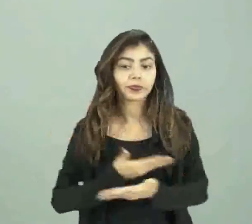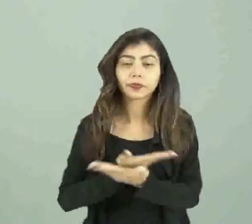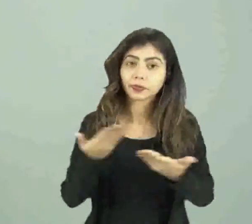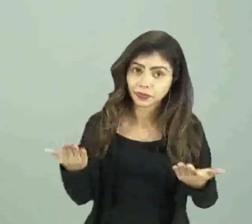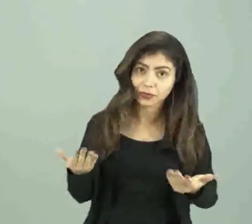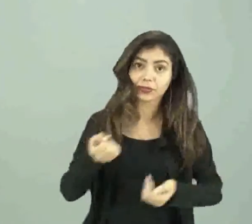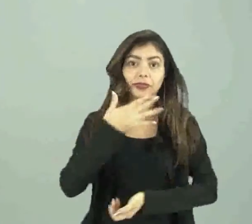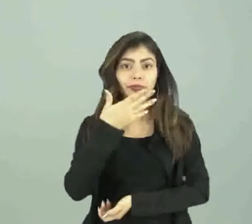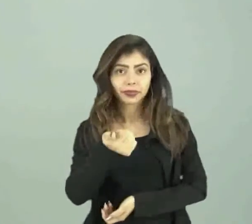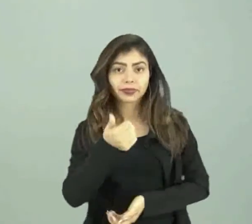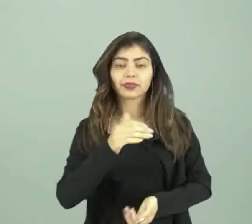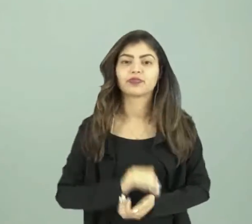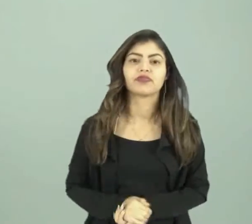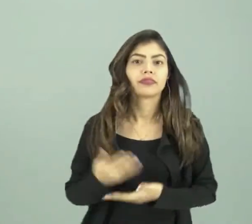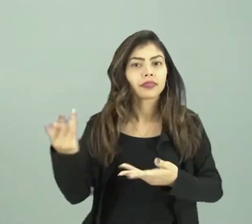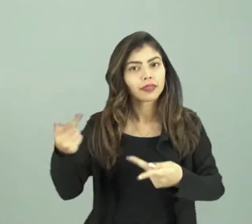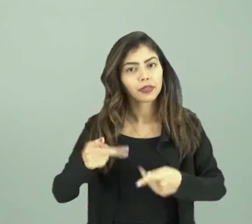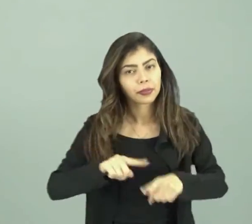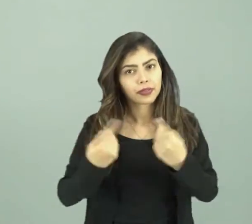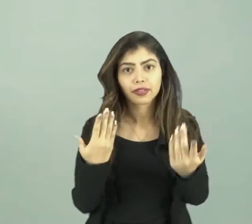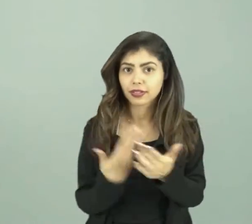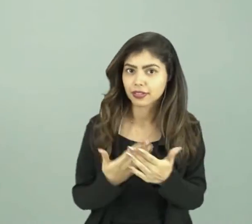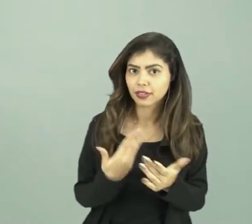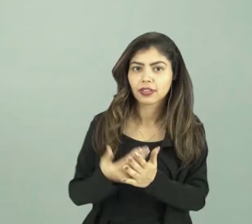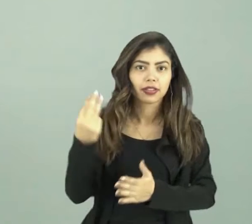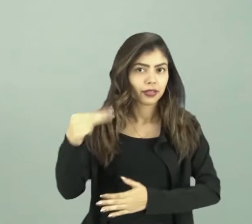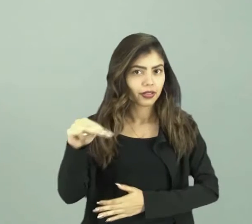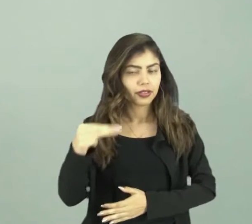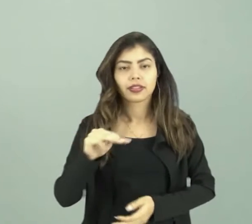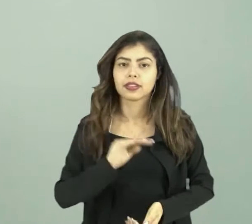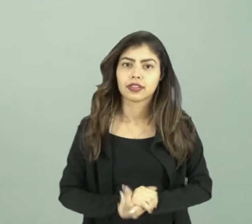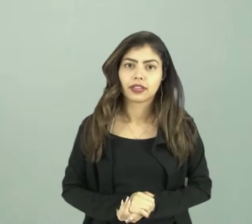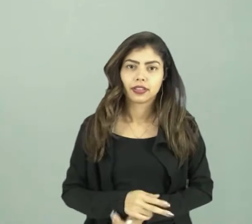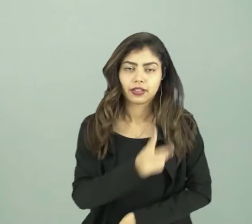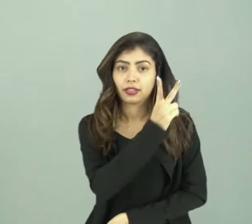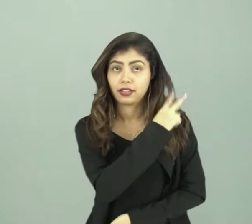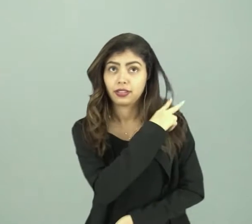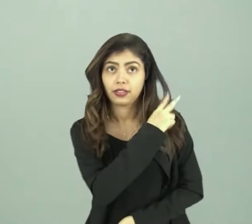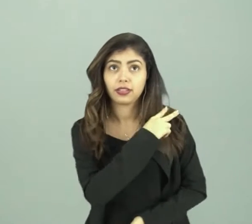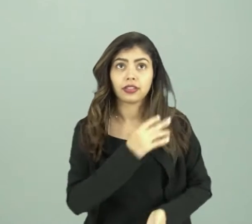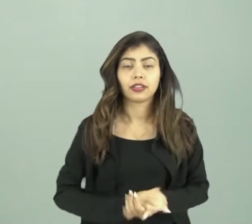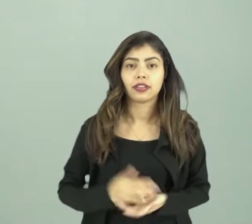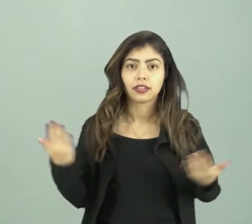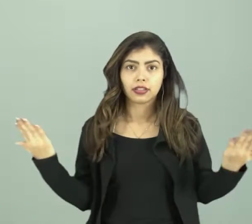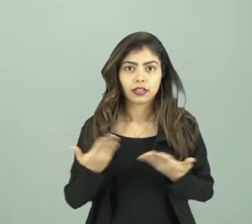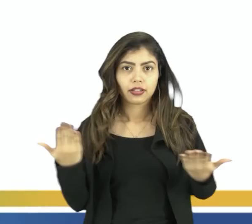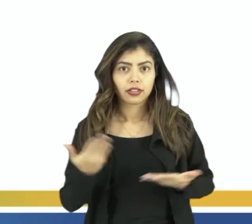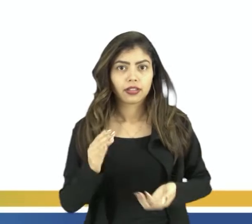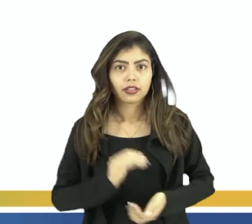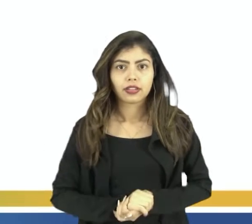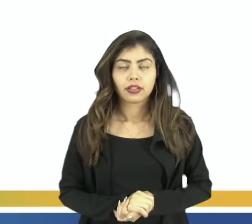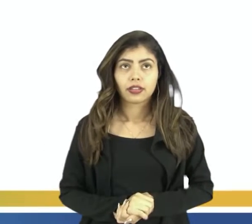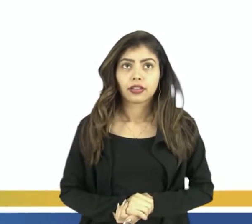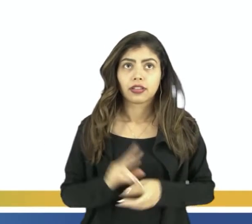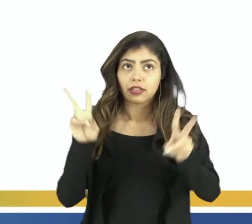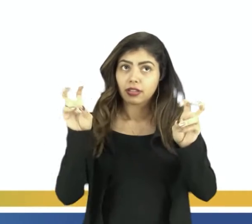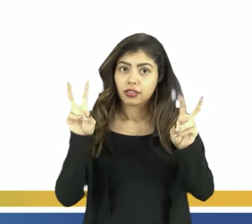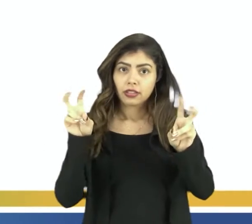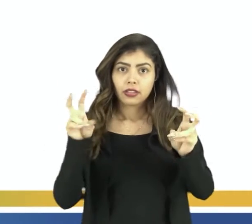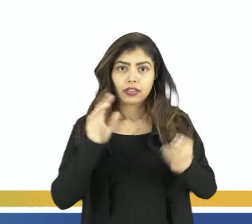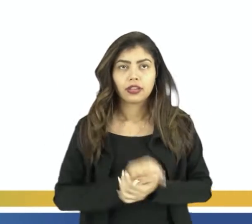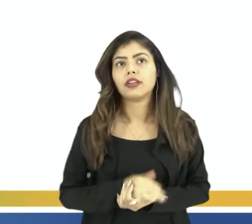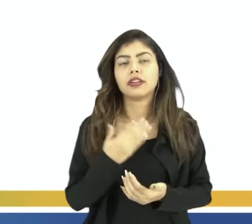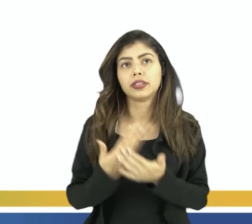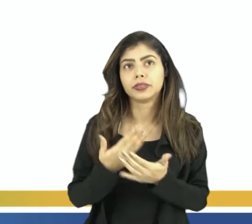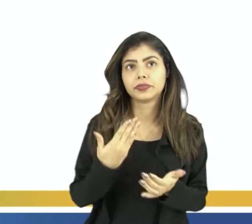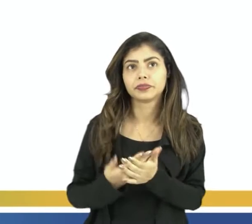Olá, pessoal! Tudo bom? Aqui estamos para mais uma aula de matemática da segunda série e hoje nós estaremos abordando o assunto